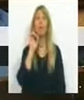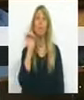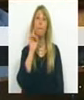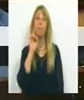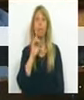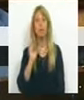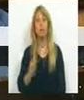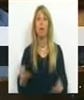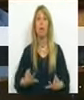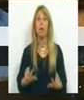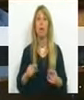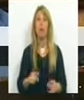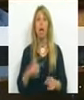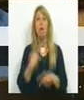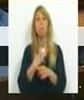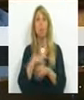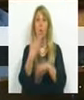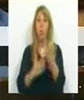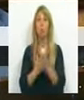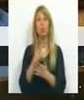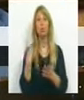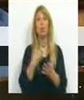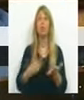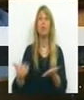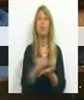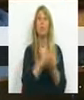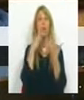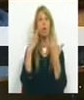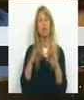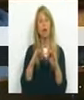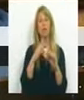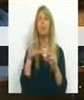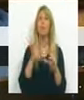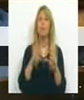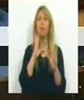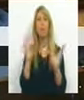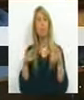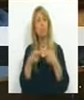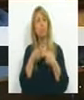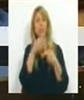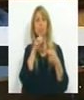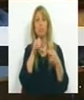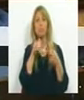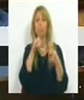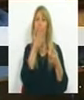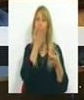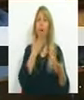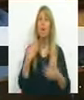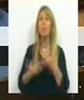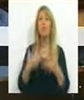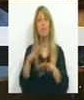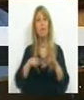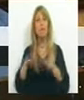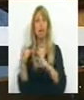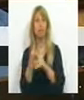é manter os nossos recursos naturais e com eles, de uma forma harmónica, de fazer o desenvolvimento das suas atividades